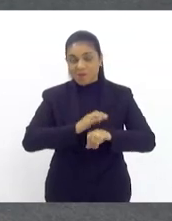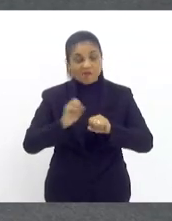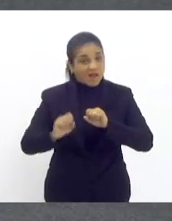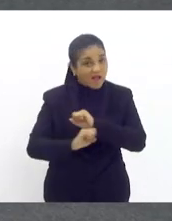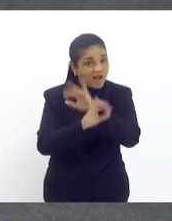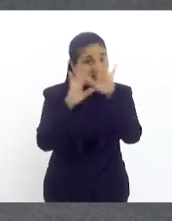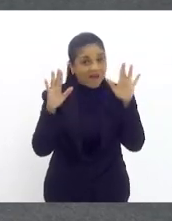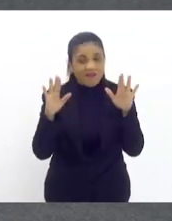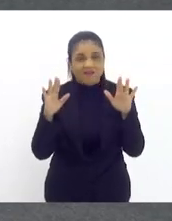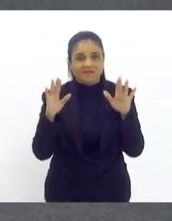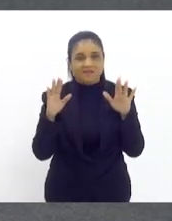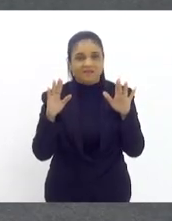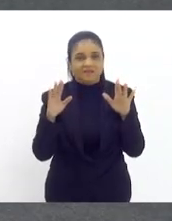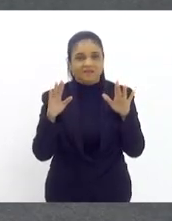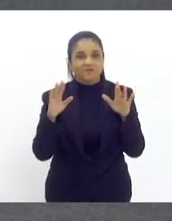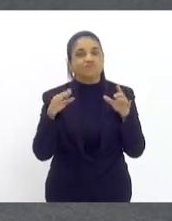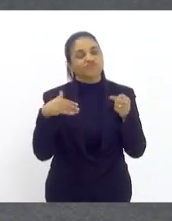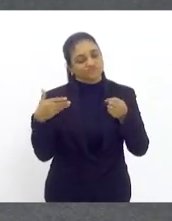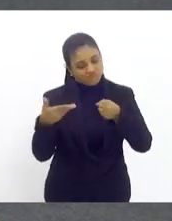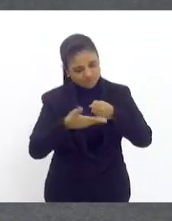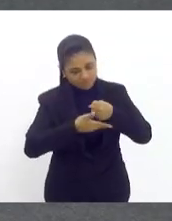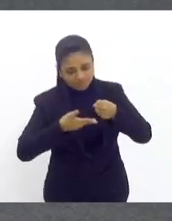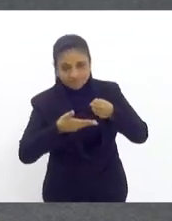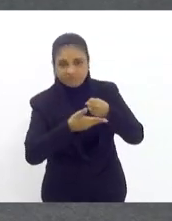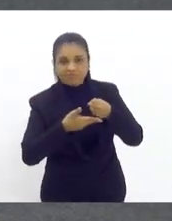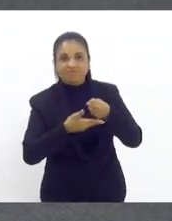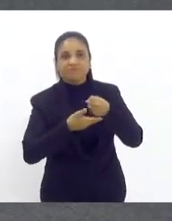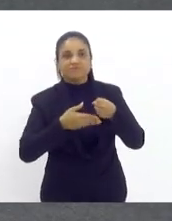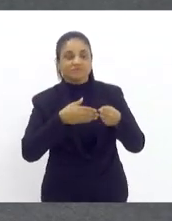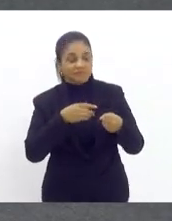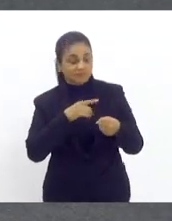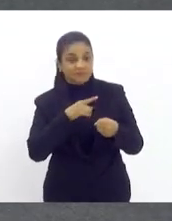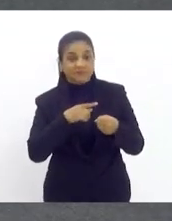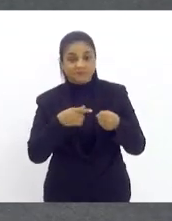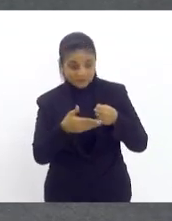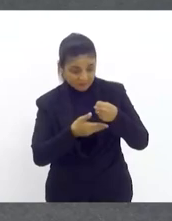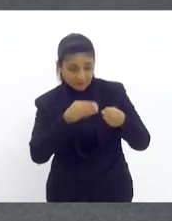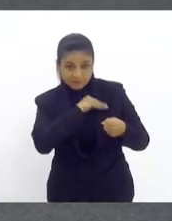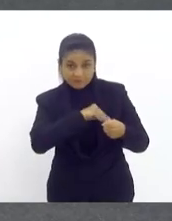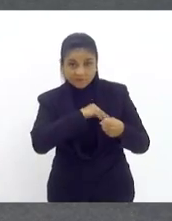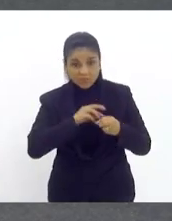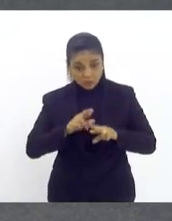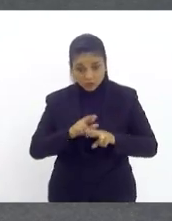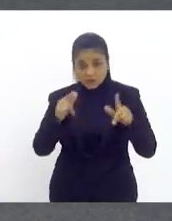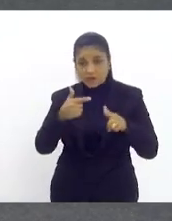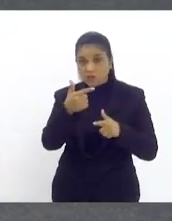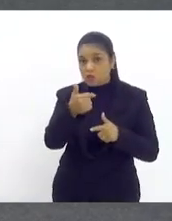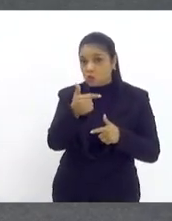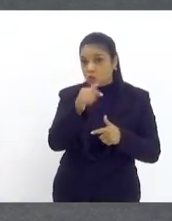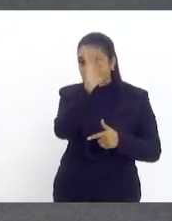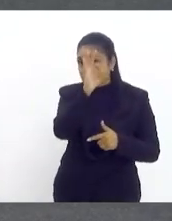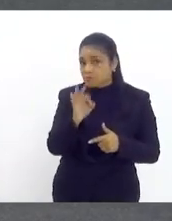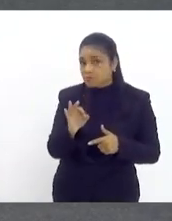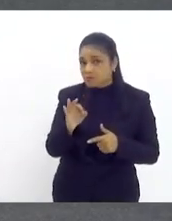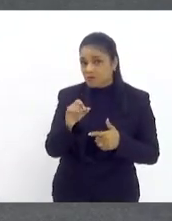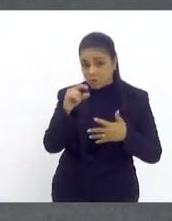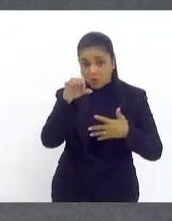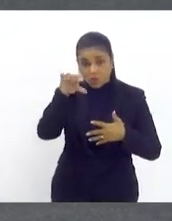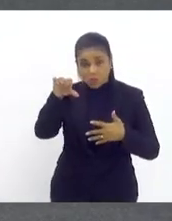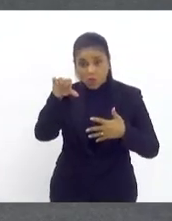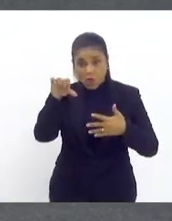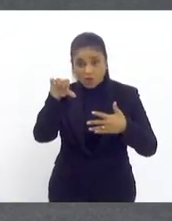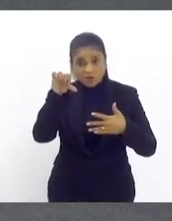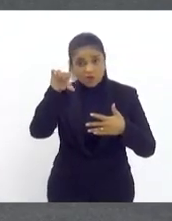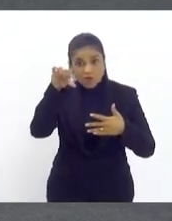que deve ter um interstício uma diferença de 12% entre os nove níveis logo se